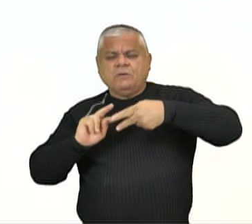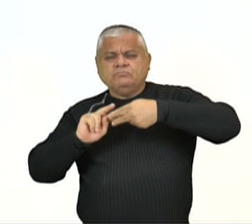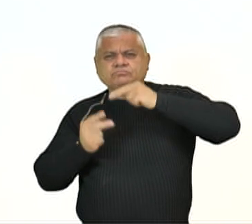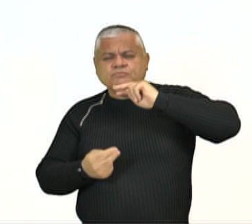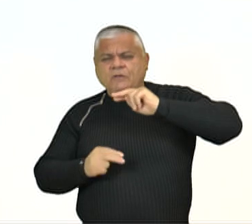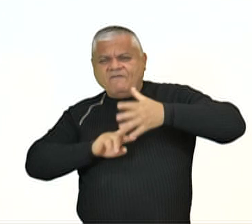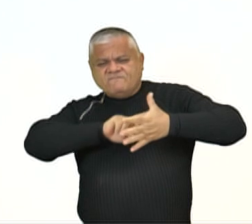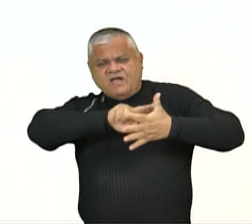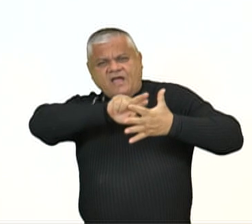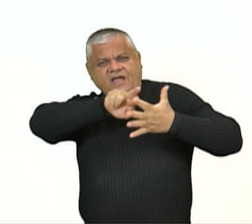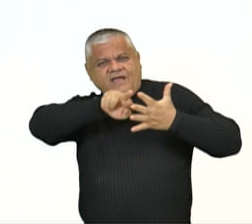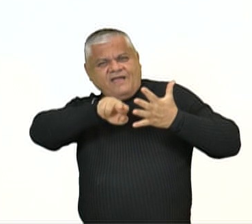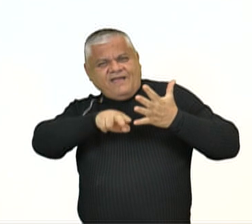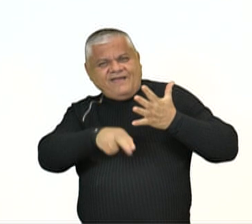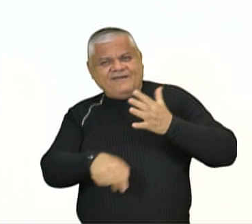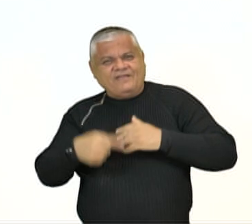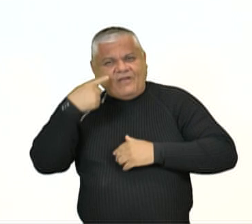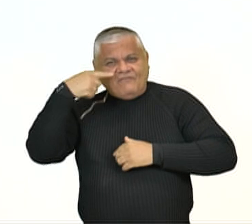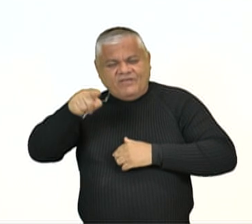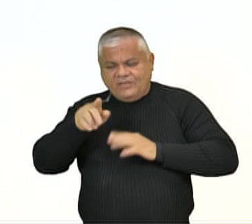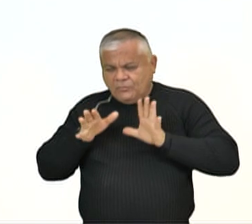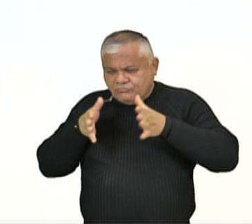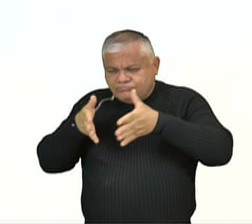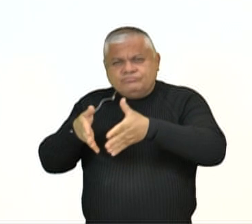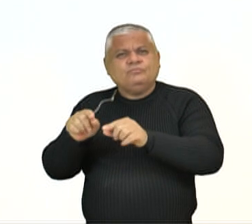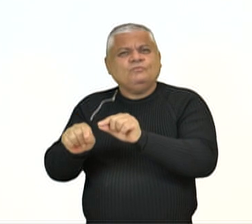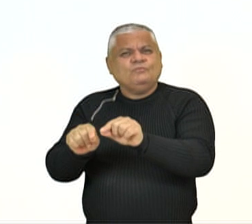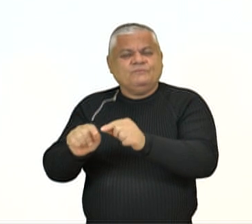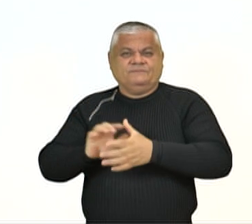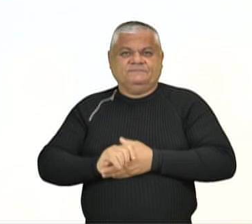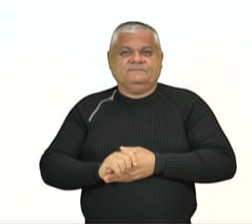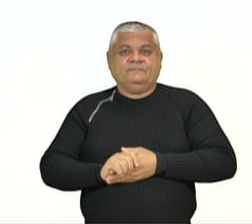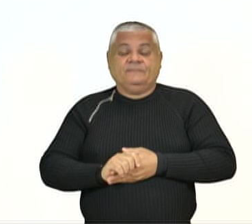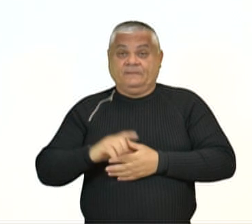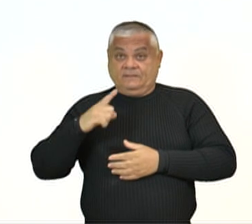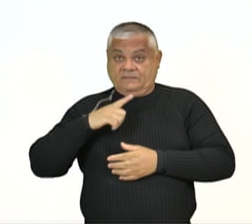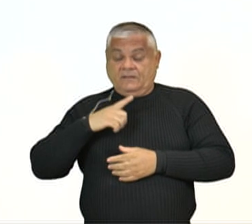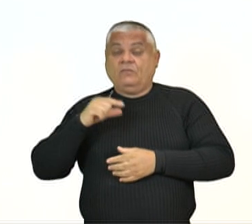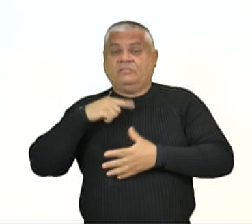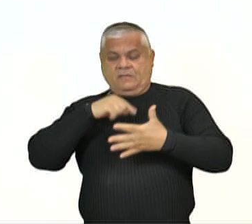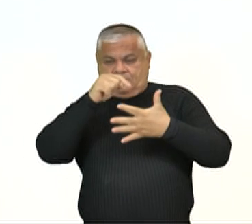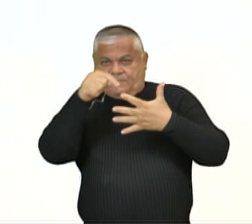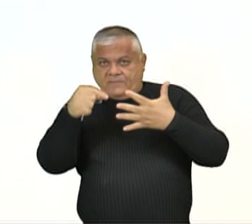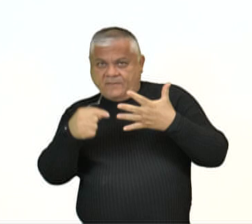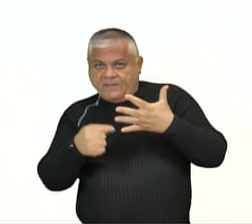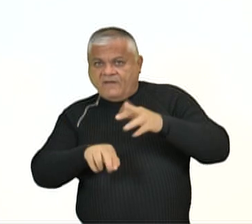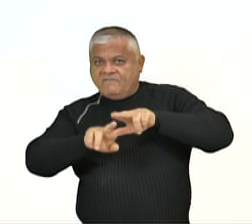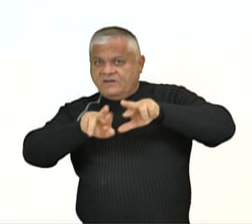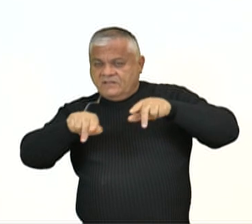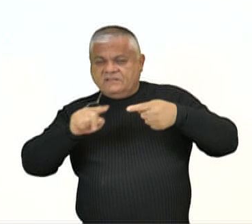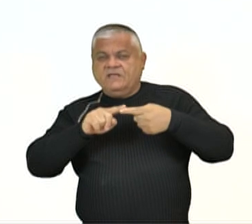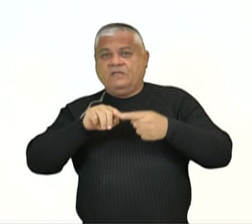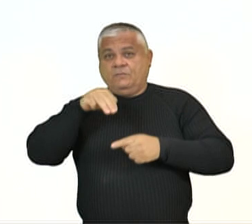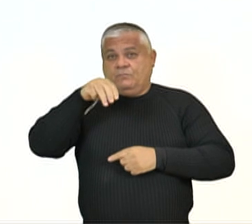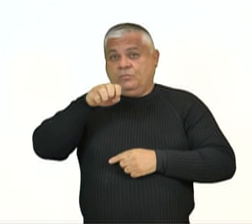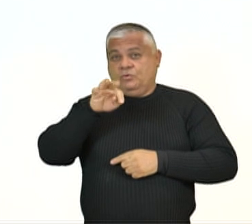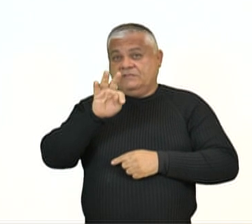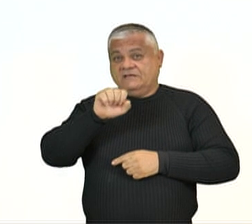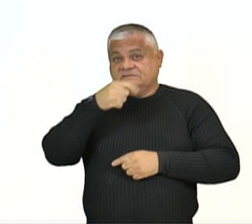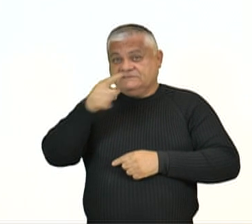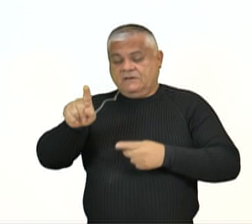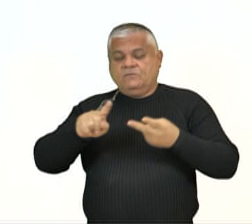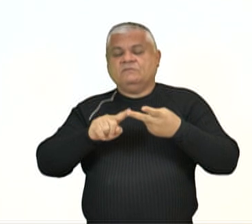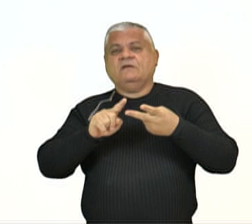a variabilidade que a gente observa dentro dessas populações. As fontes de variabilidade são as mutações e